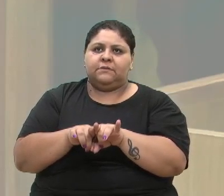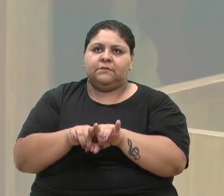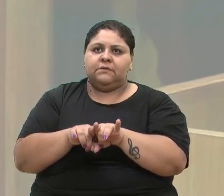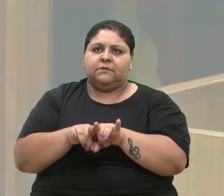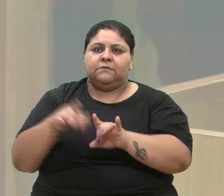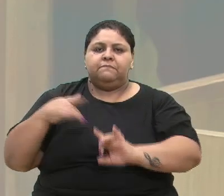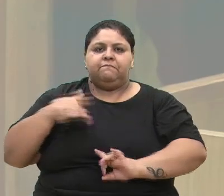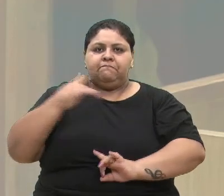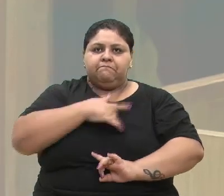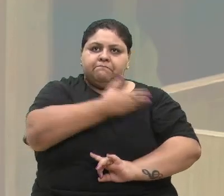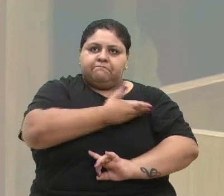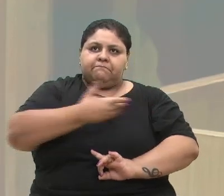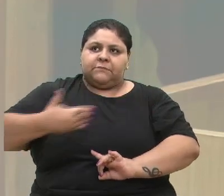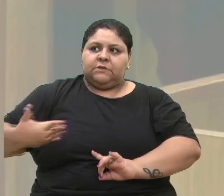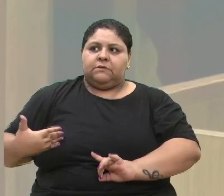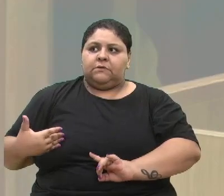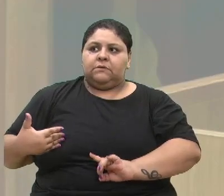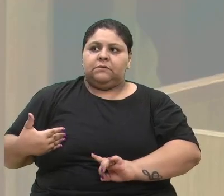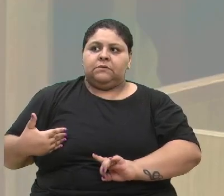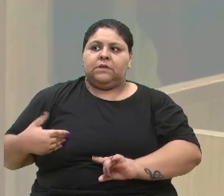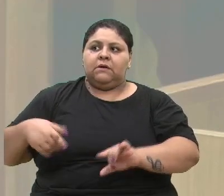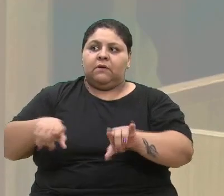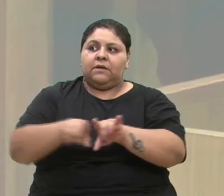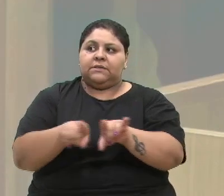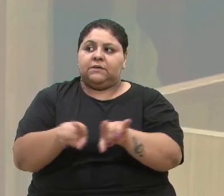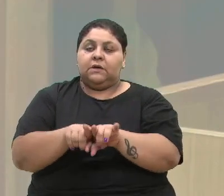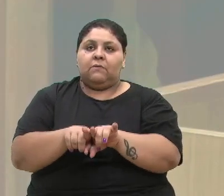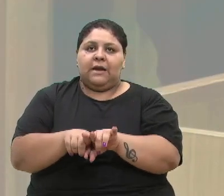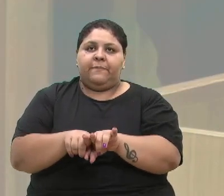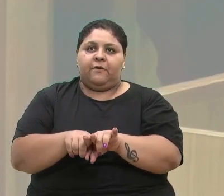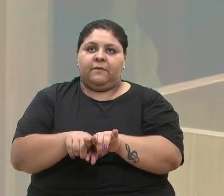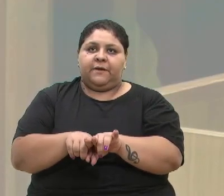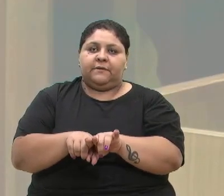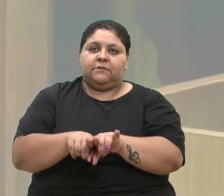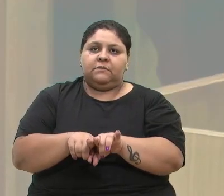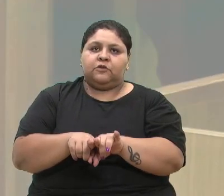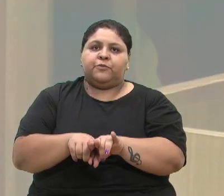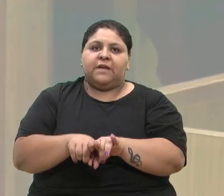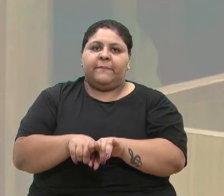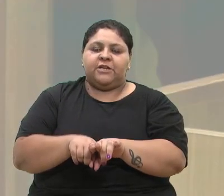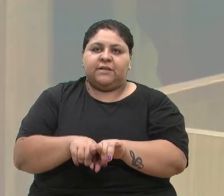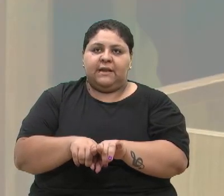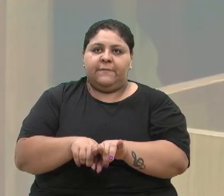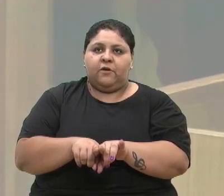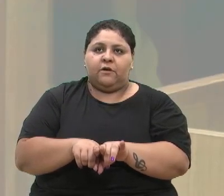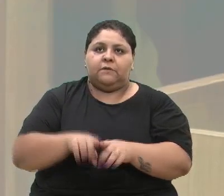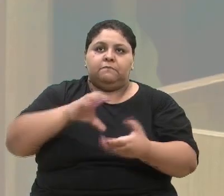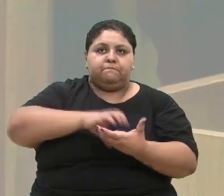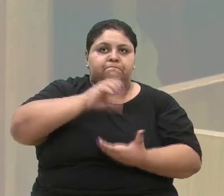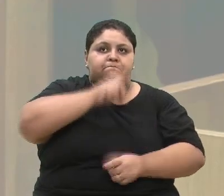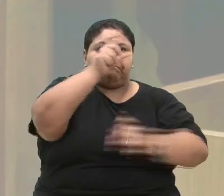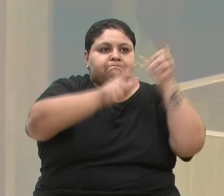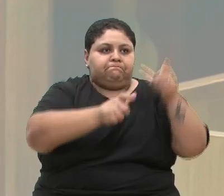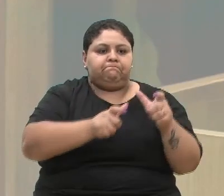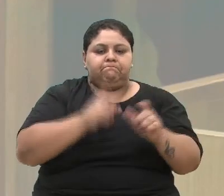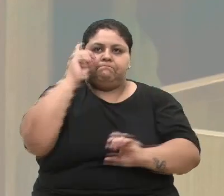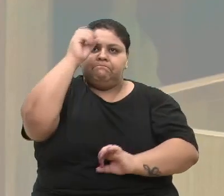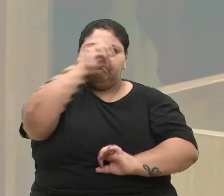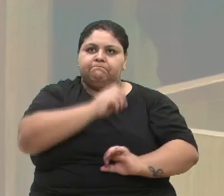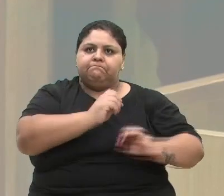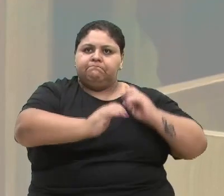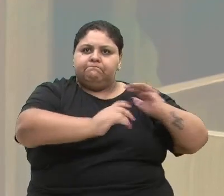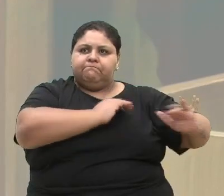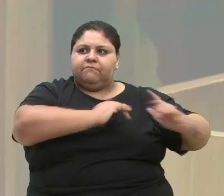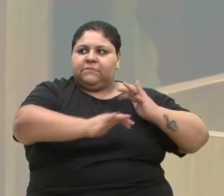saúde pública. E essa é a proposta que eu tenho. Zonas rurais, idosos, pessoas com dificuldade de